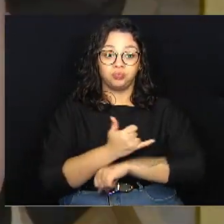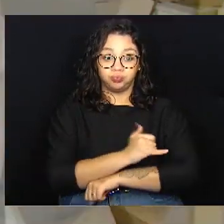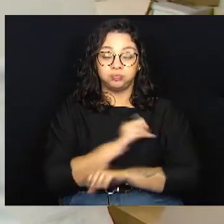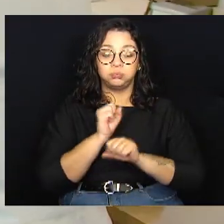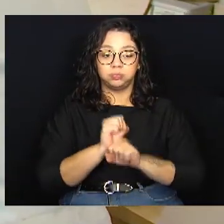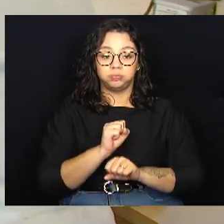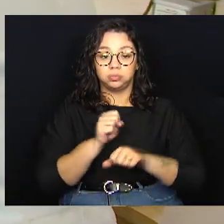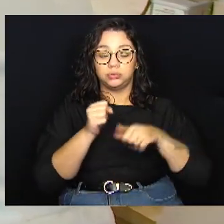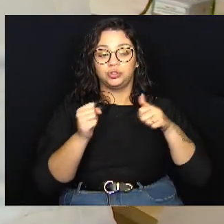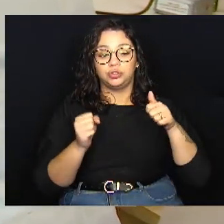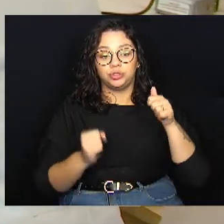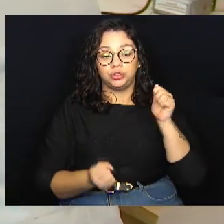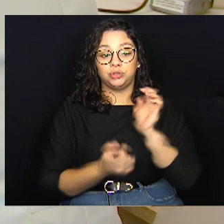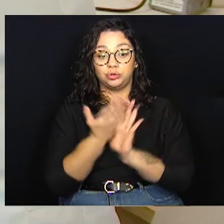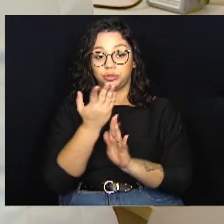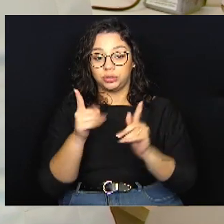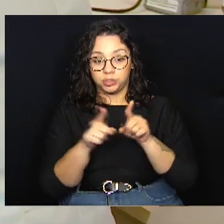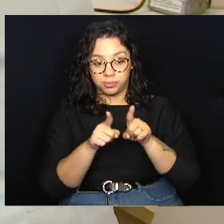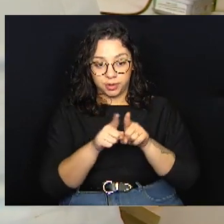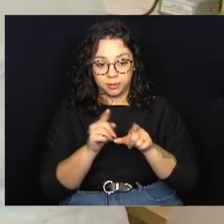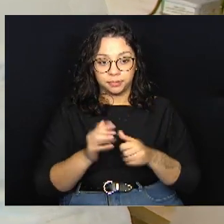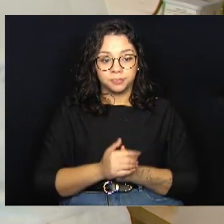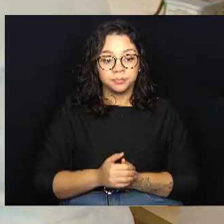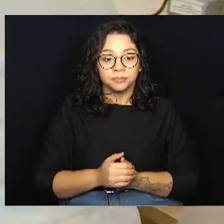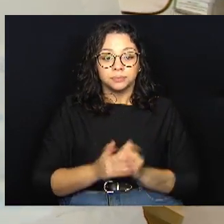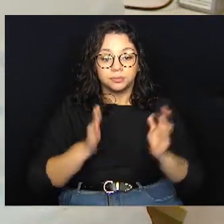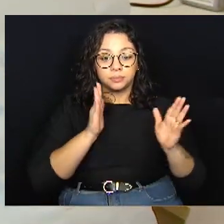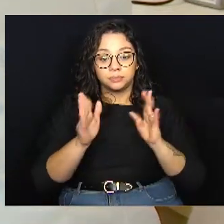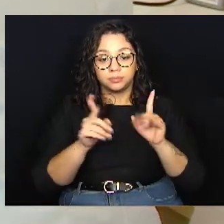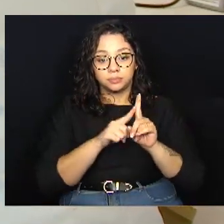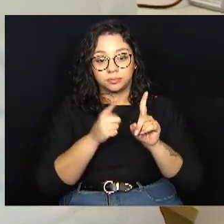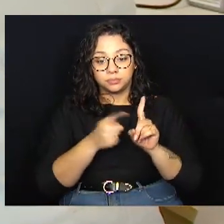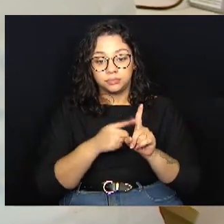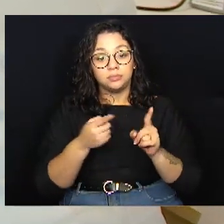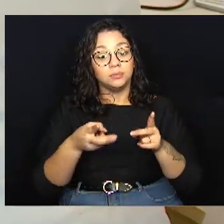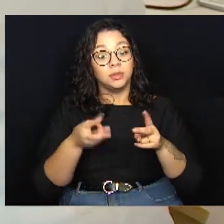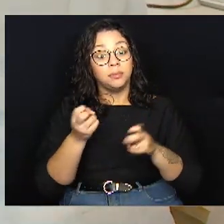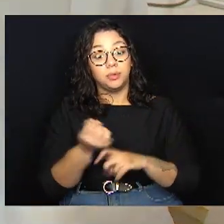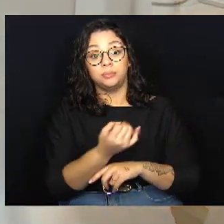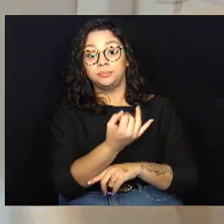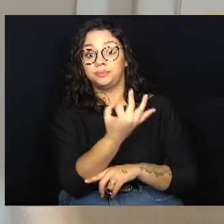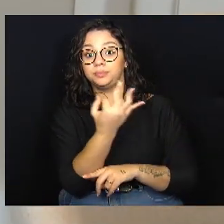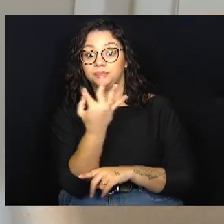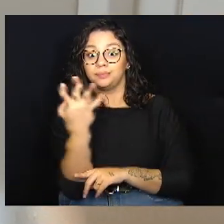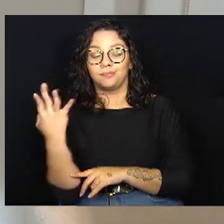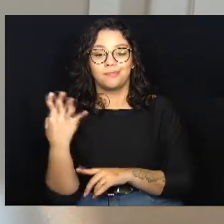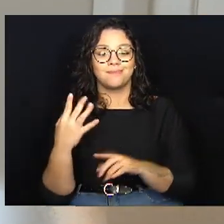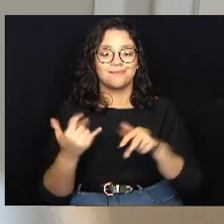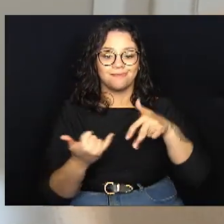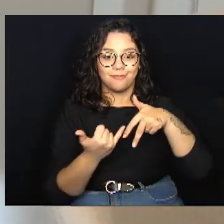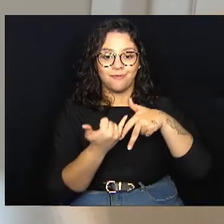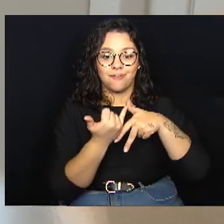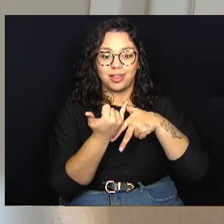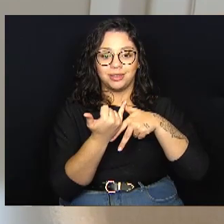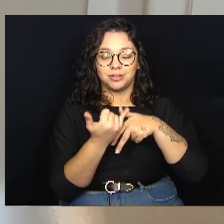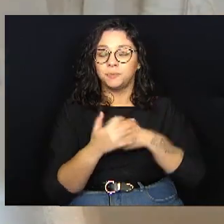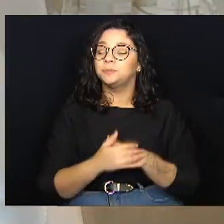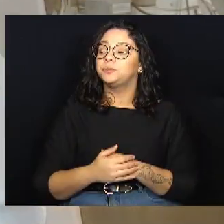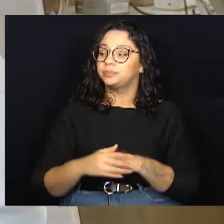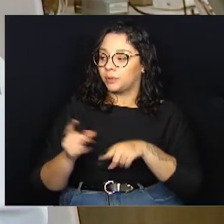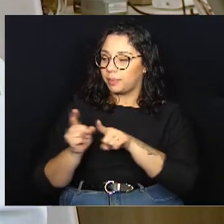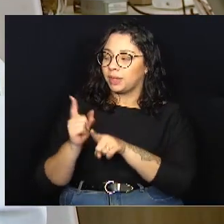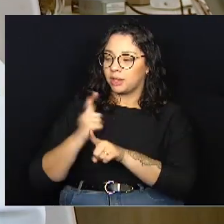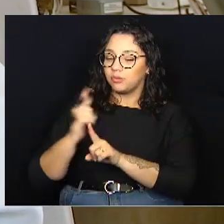varizes. Nas 2 gestações, a Laís percebeu um aumento na quantidade de varizes. O caso dela ainda